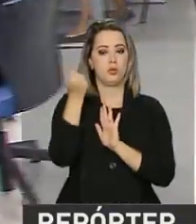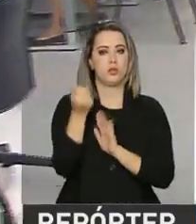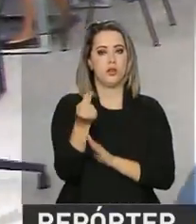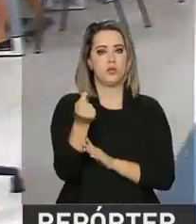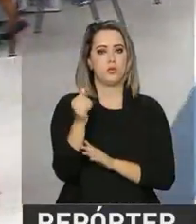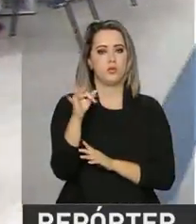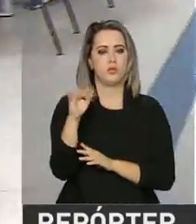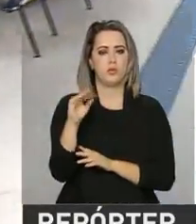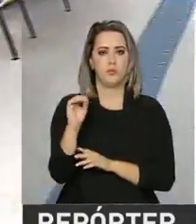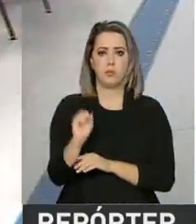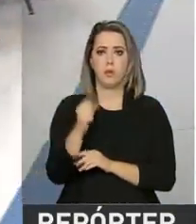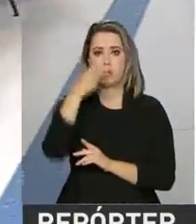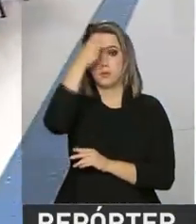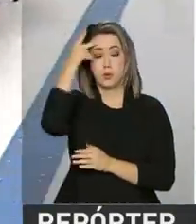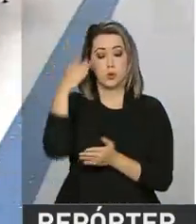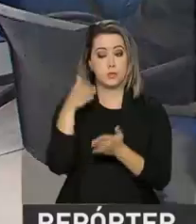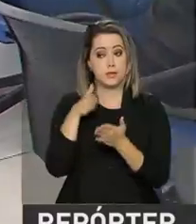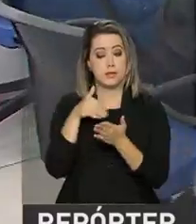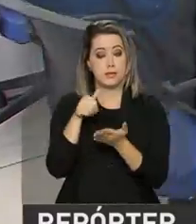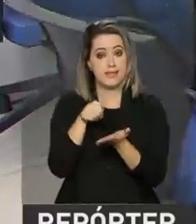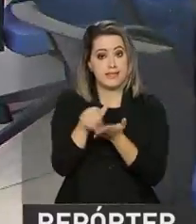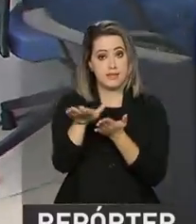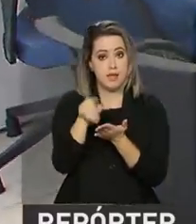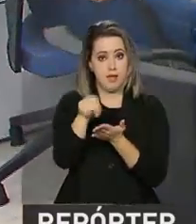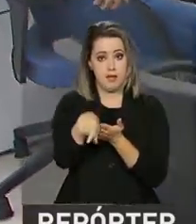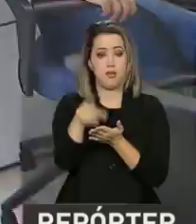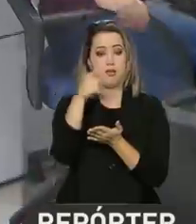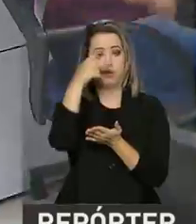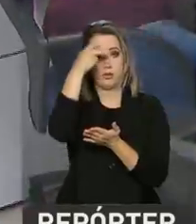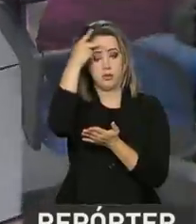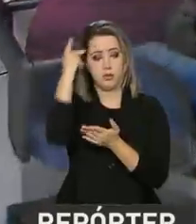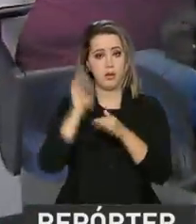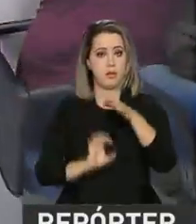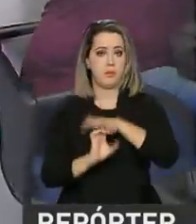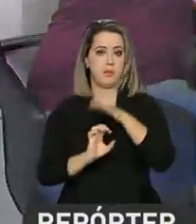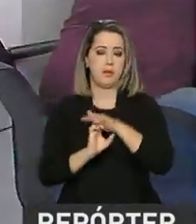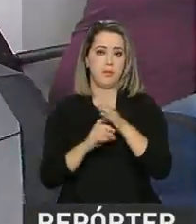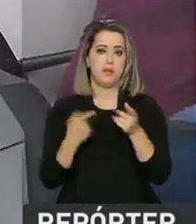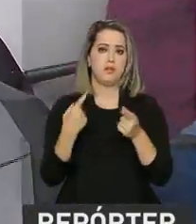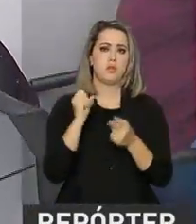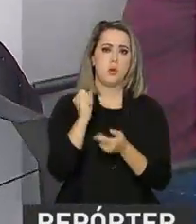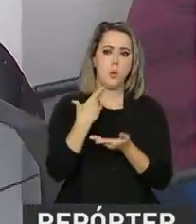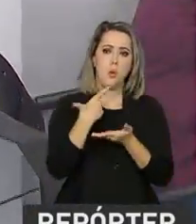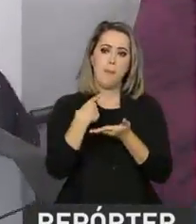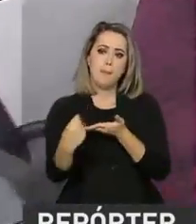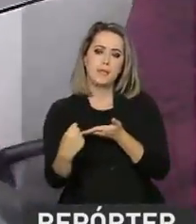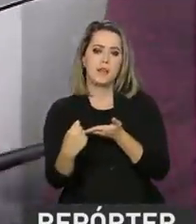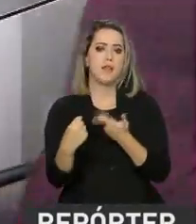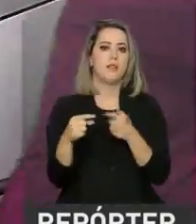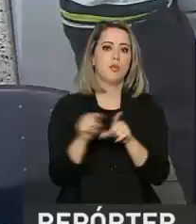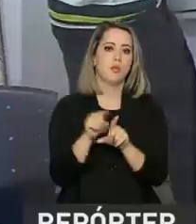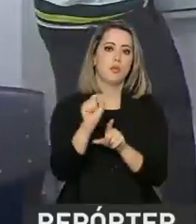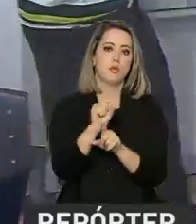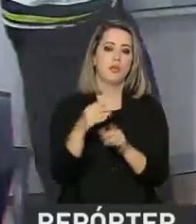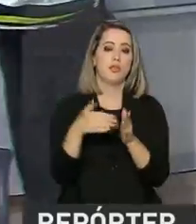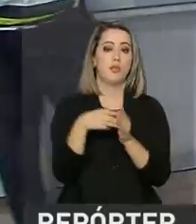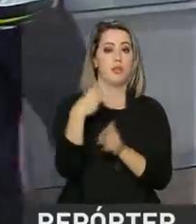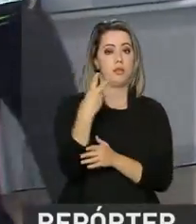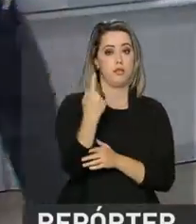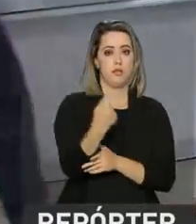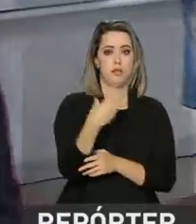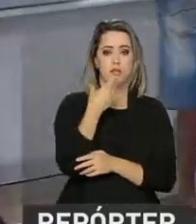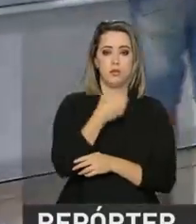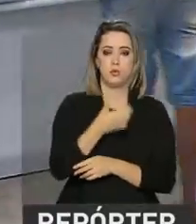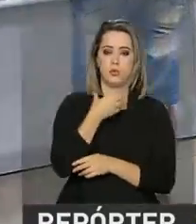dispensados por justa causa ou pediram demissão até 31 de Dezembro de 2015 a data de